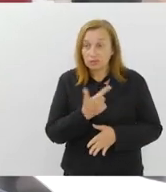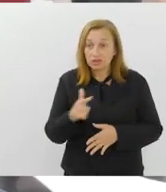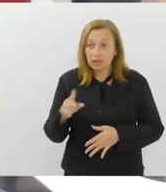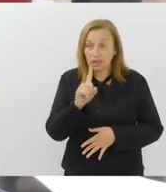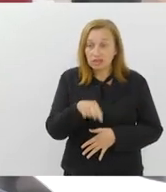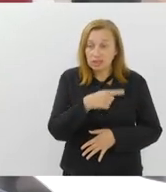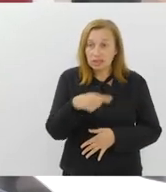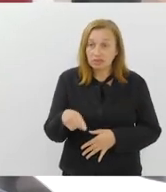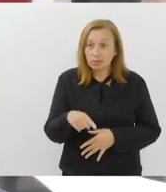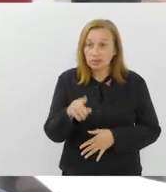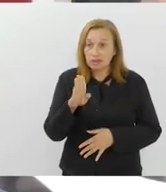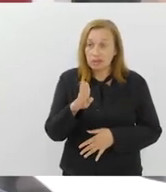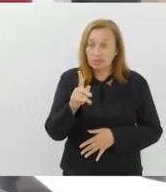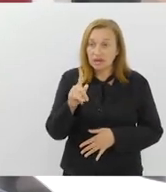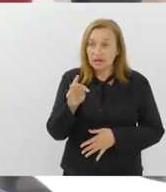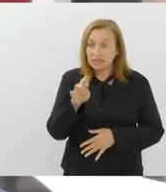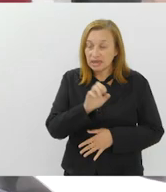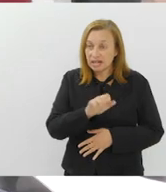cancelamento unilateral